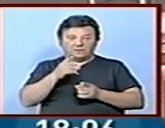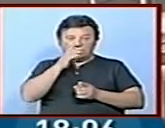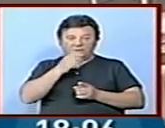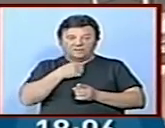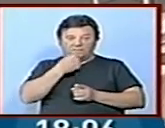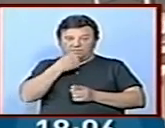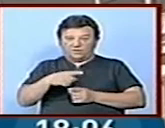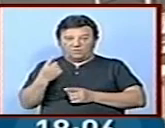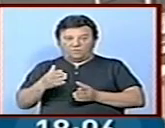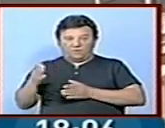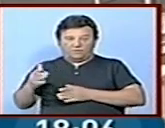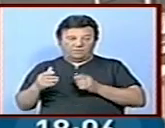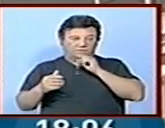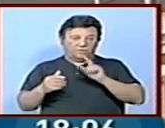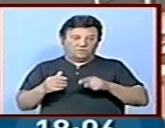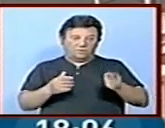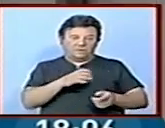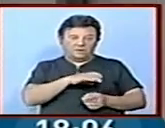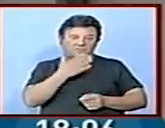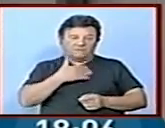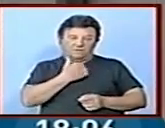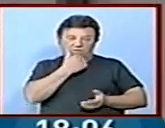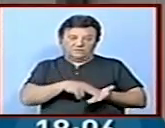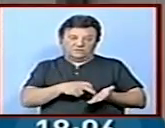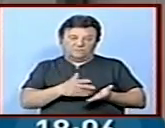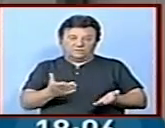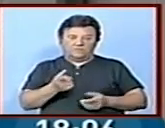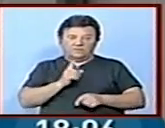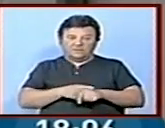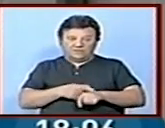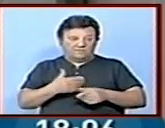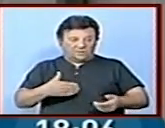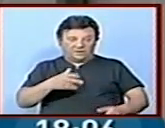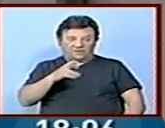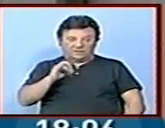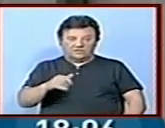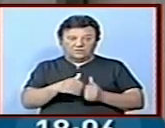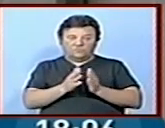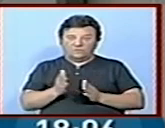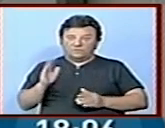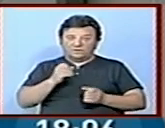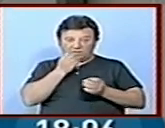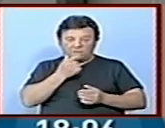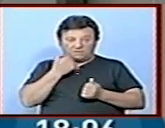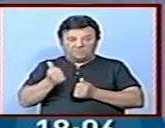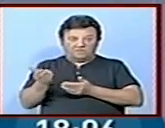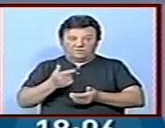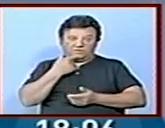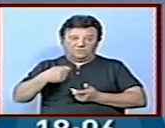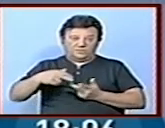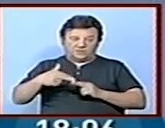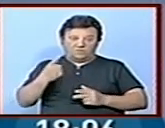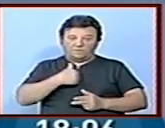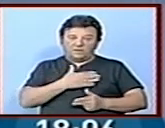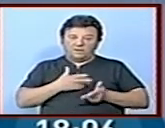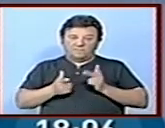lado, estamos a ganhar noutro, e isso para nós obviamente deixa-nos satisfeitos. Em tempo de crise, tudo o que chega por bem é bem-vindo, diz o autarca. Uma